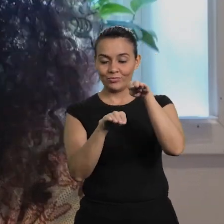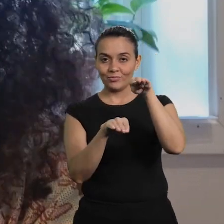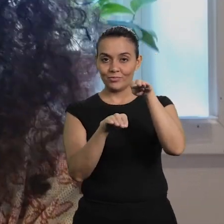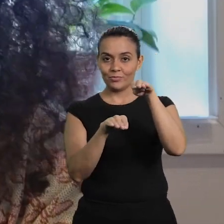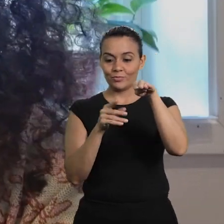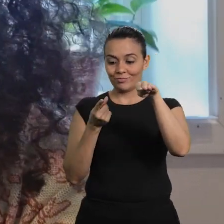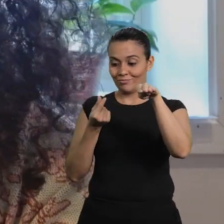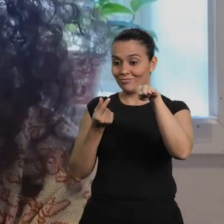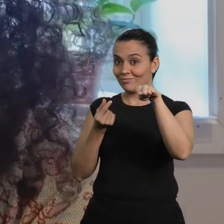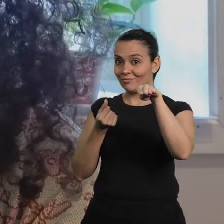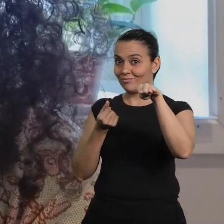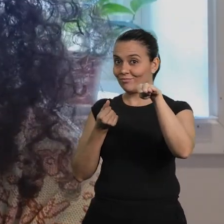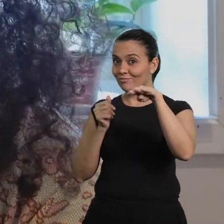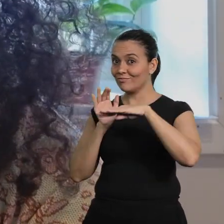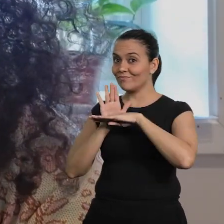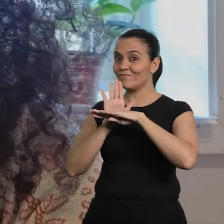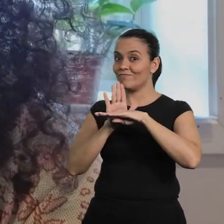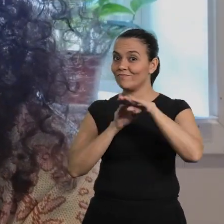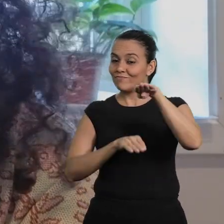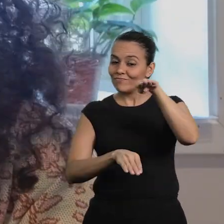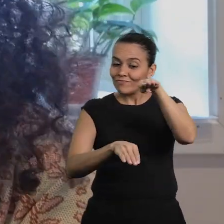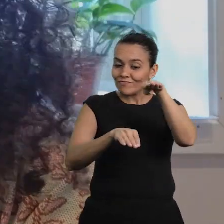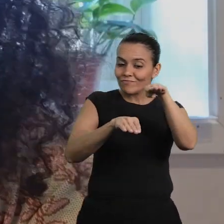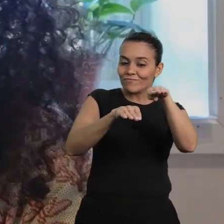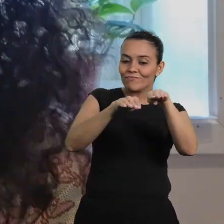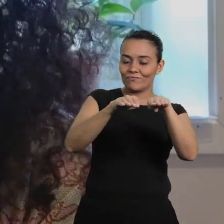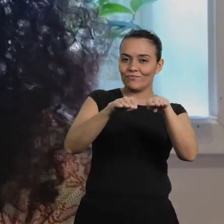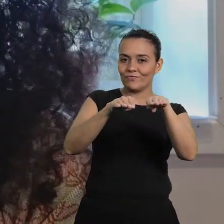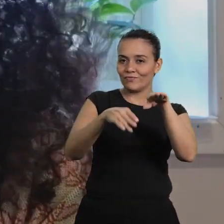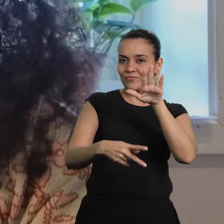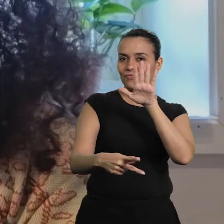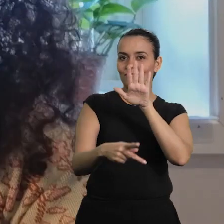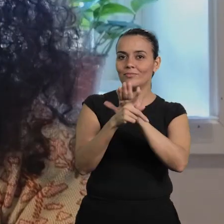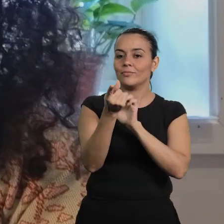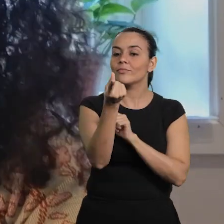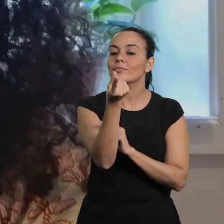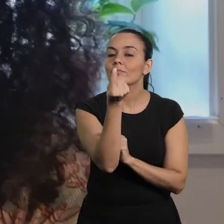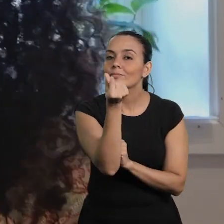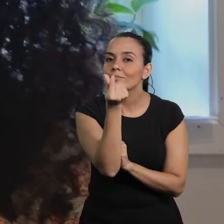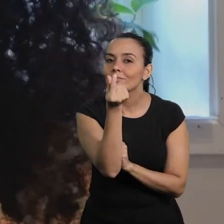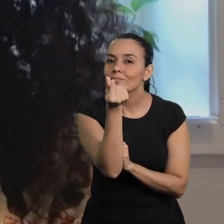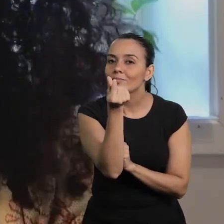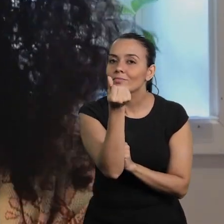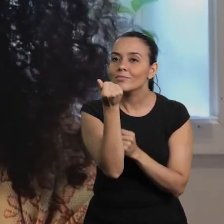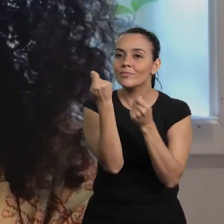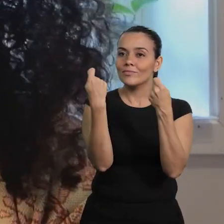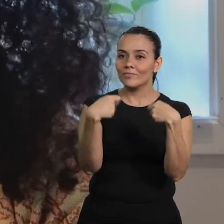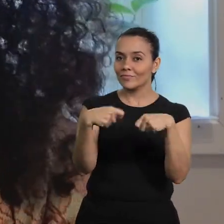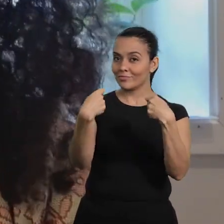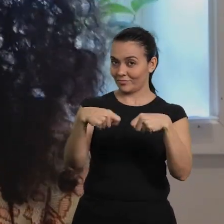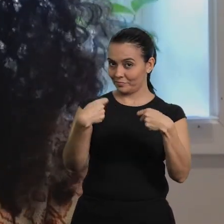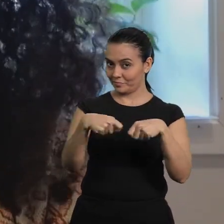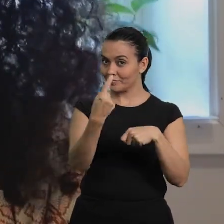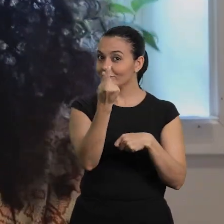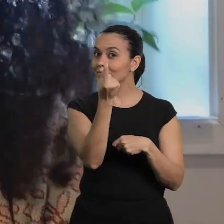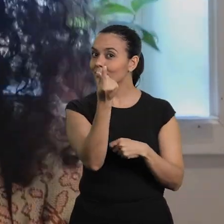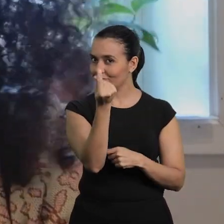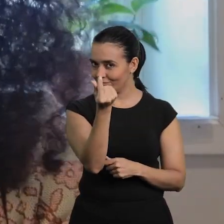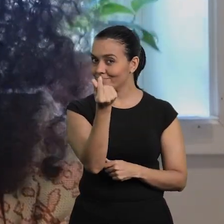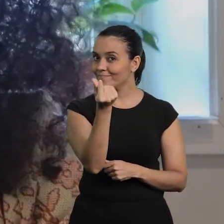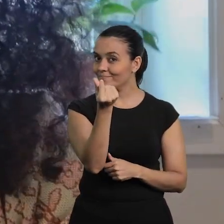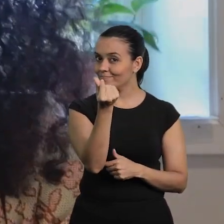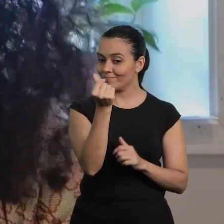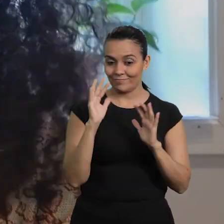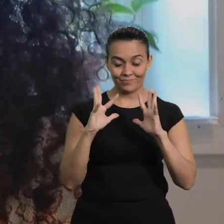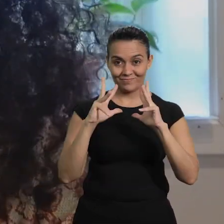porque é o capital que determina a trajetória de desenvolvimento das